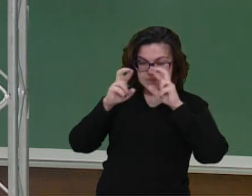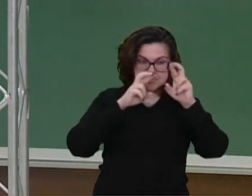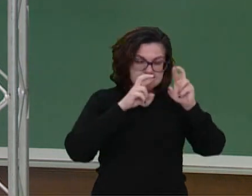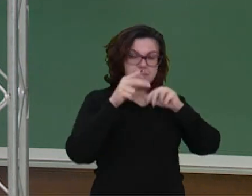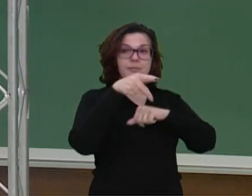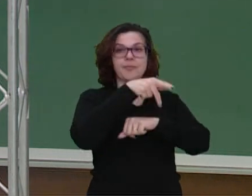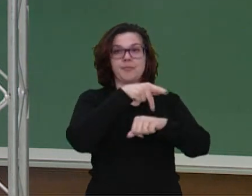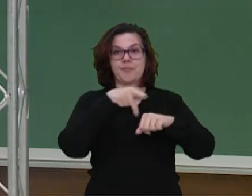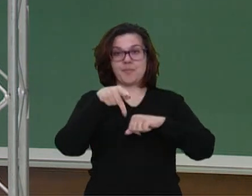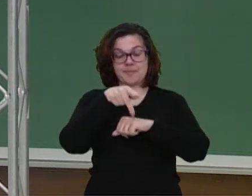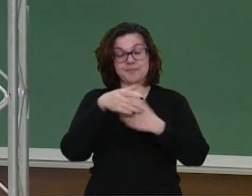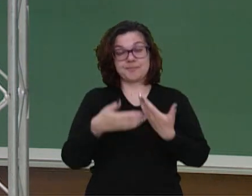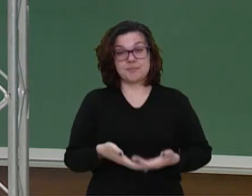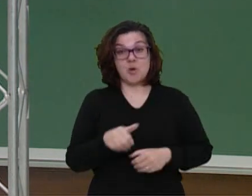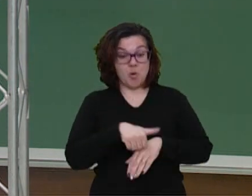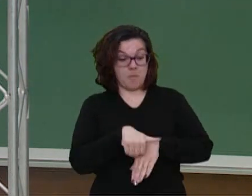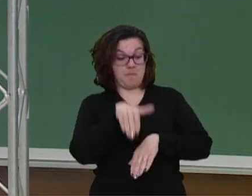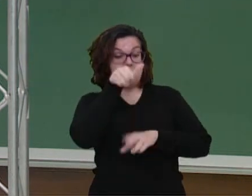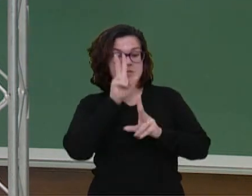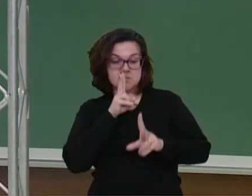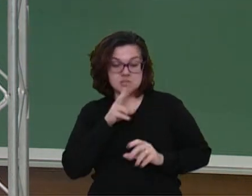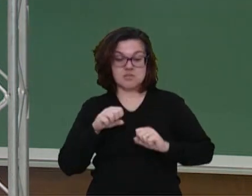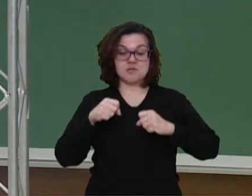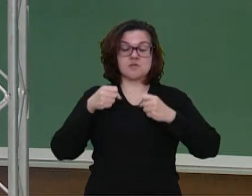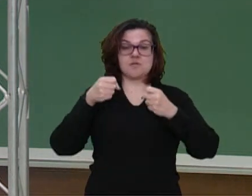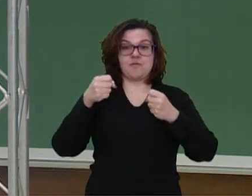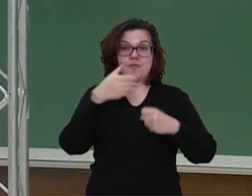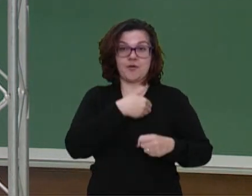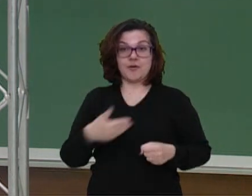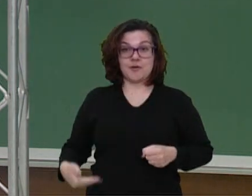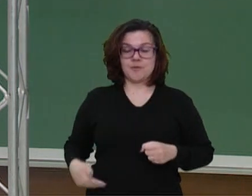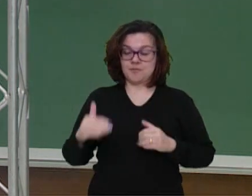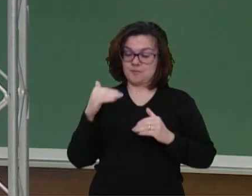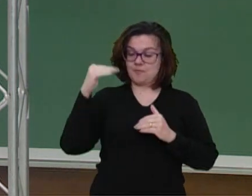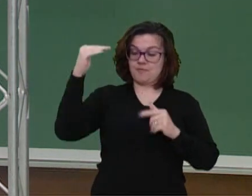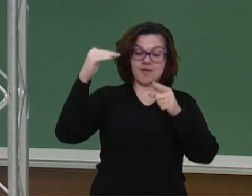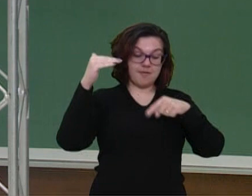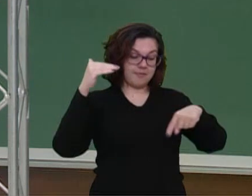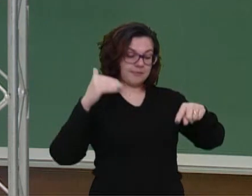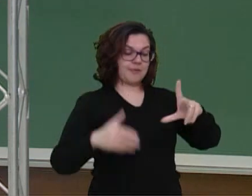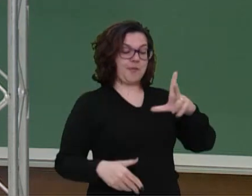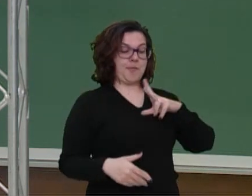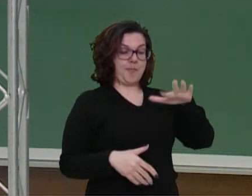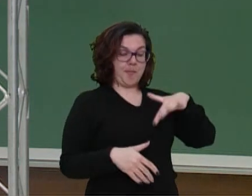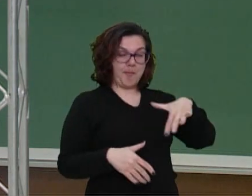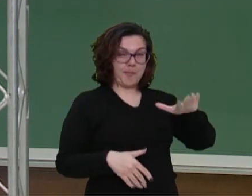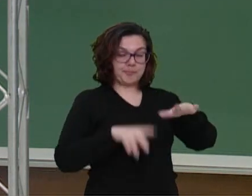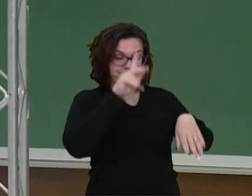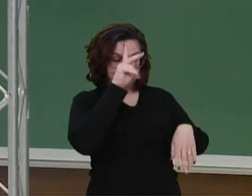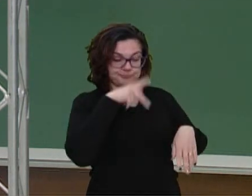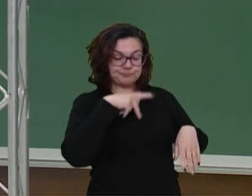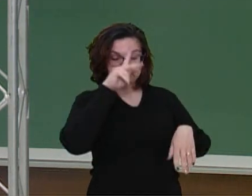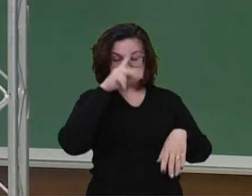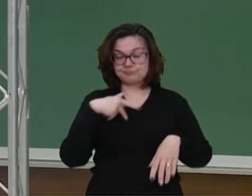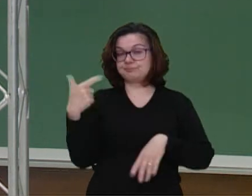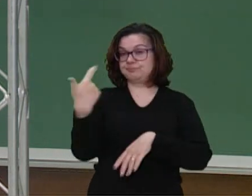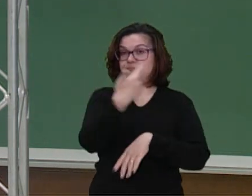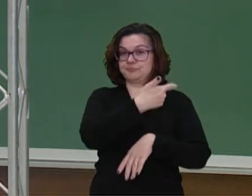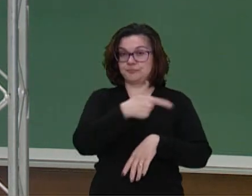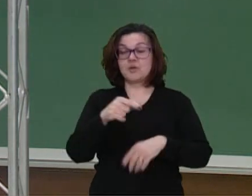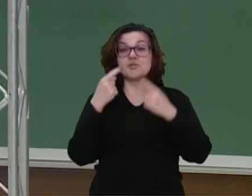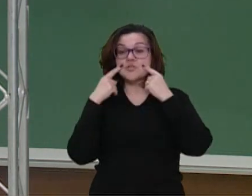população. Quanto maior o poder do Estado, menores as liberdades individuais. Analisando alguns contextos desses regimes